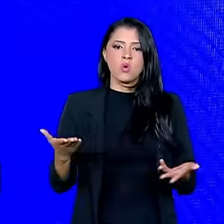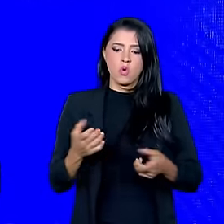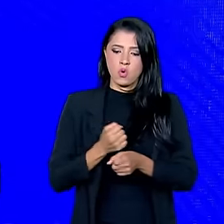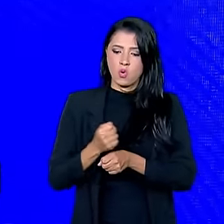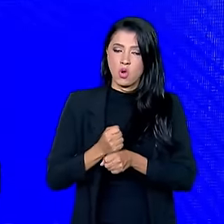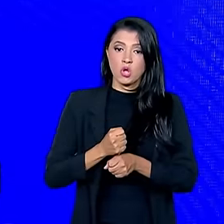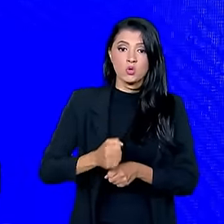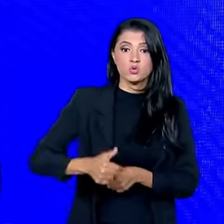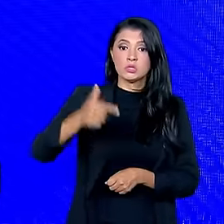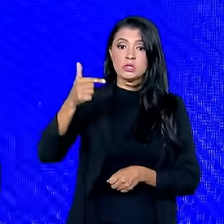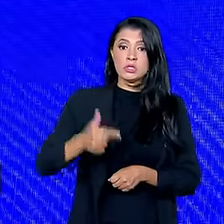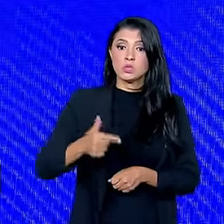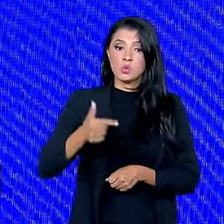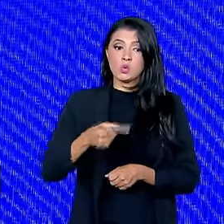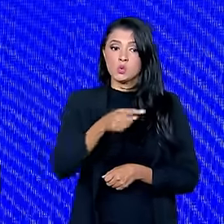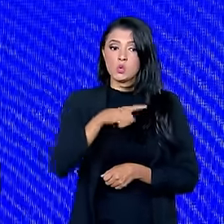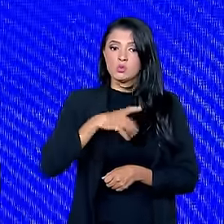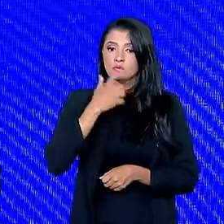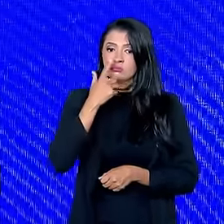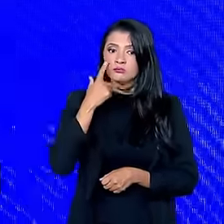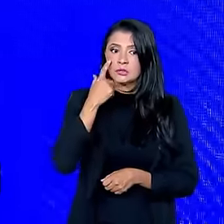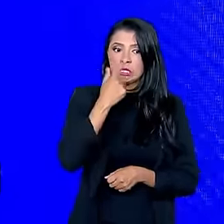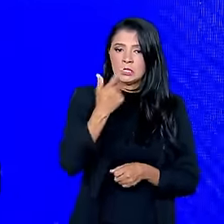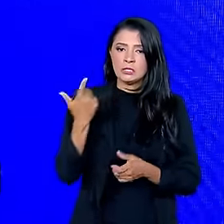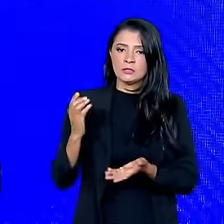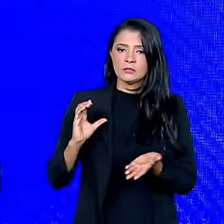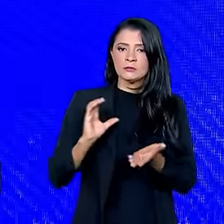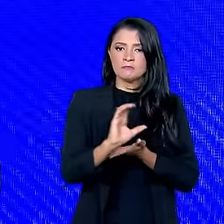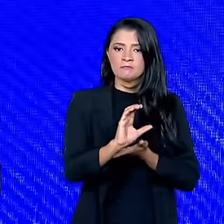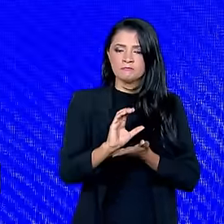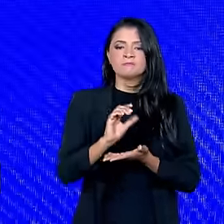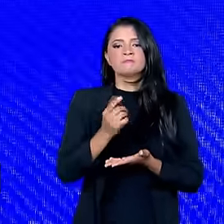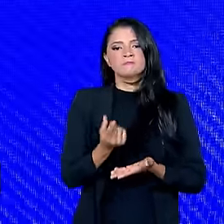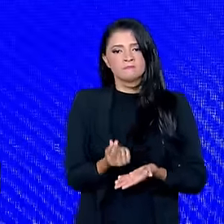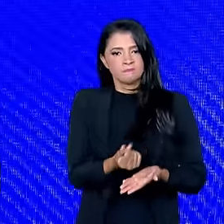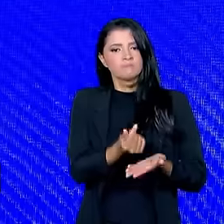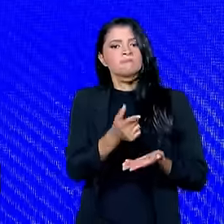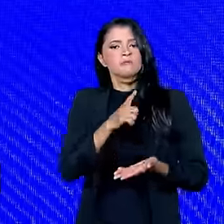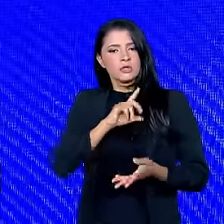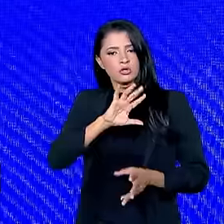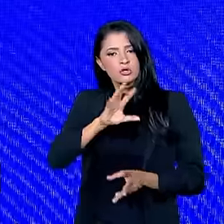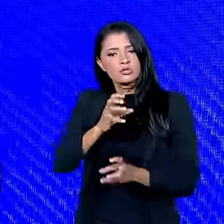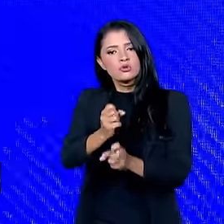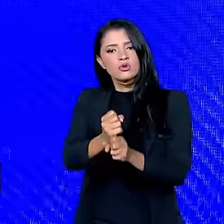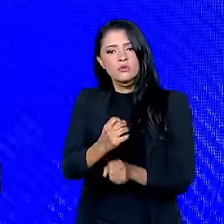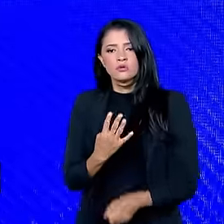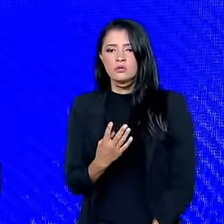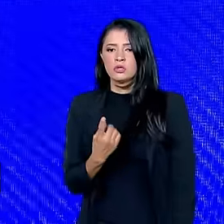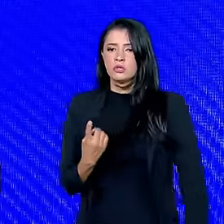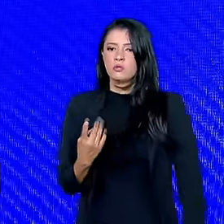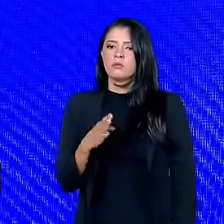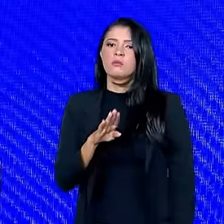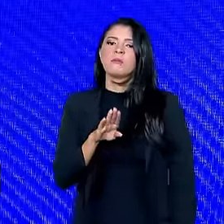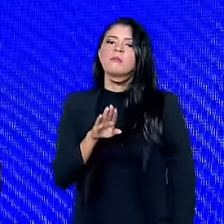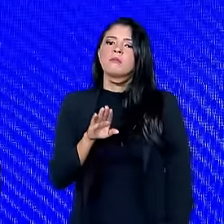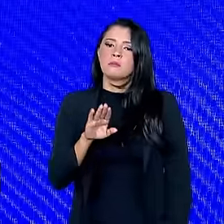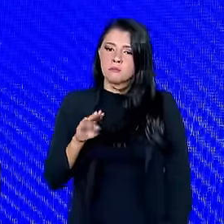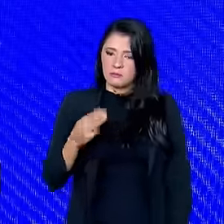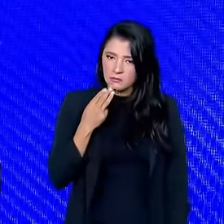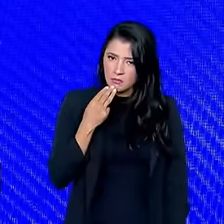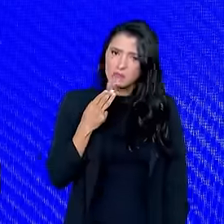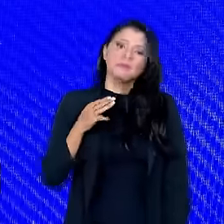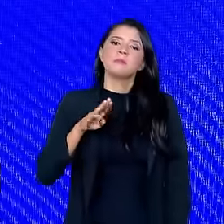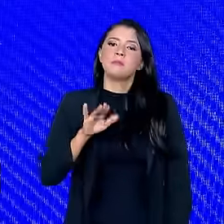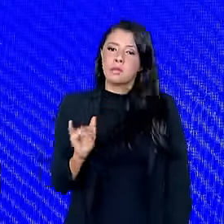o segundo lugar, recebendo investimentos que já somam US$ 41 bilhões de dólares.